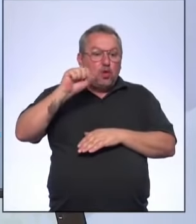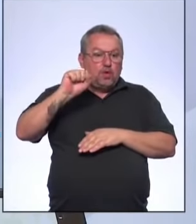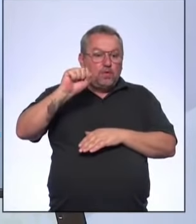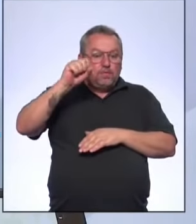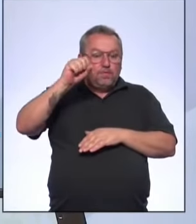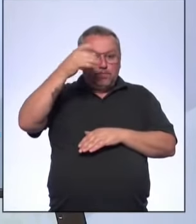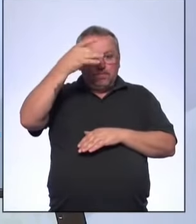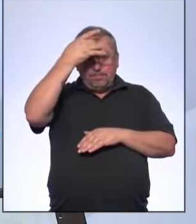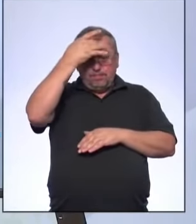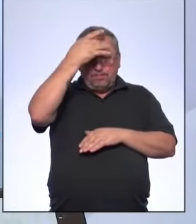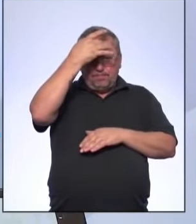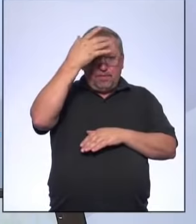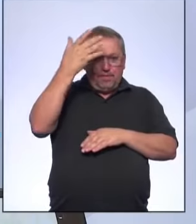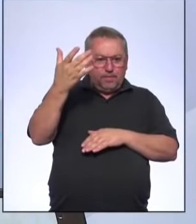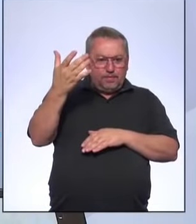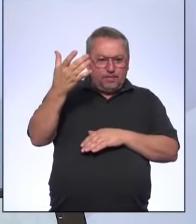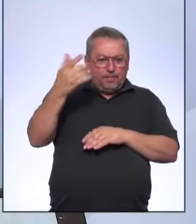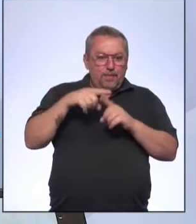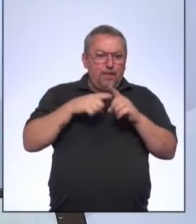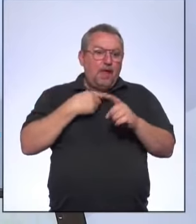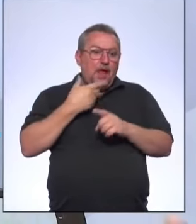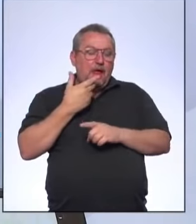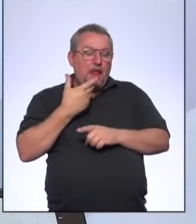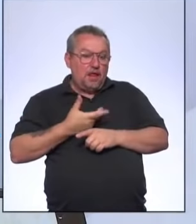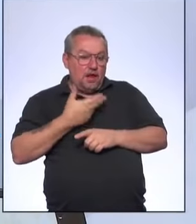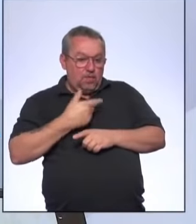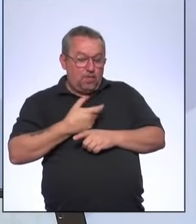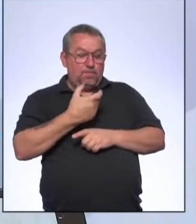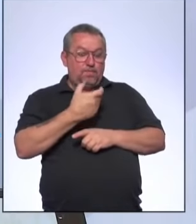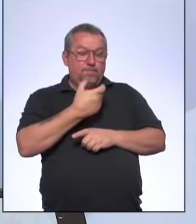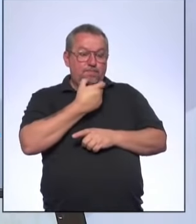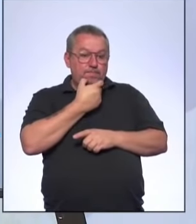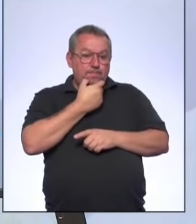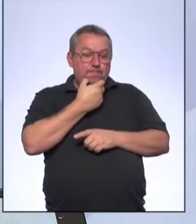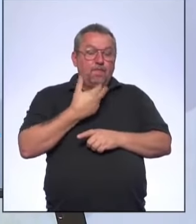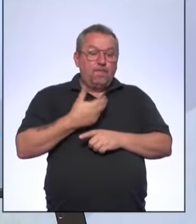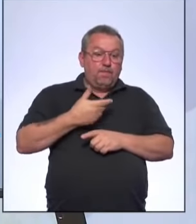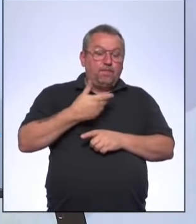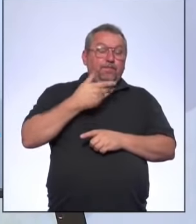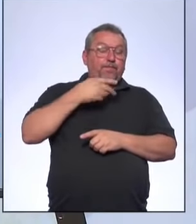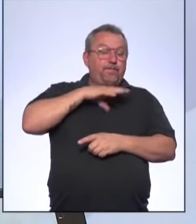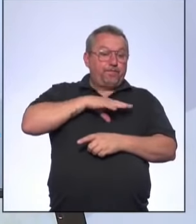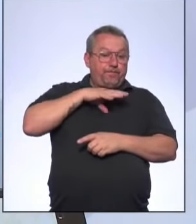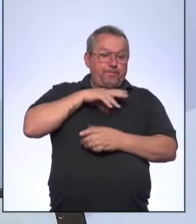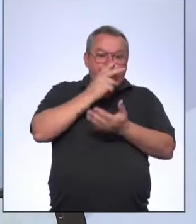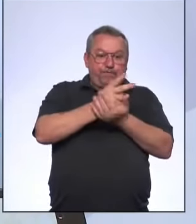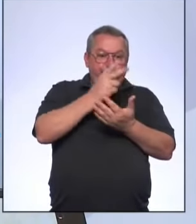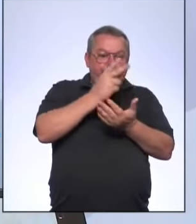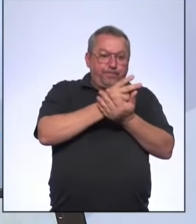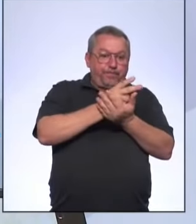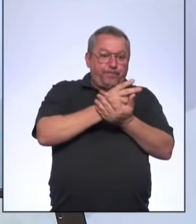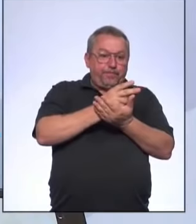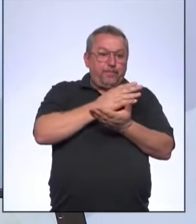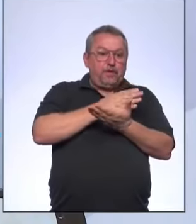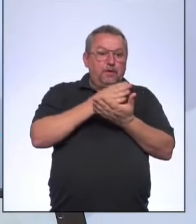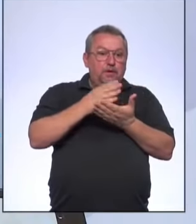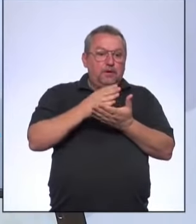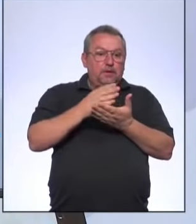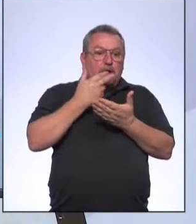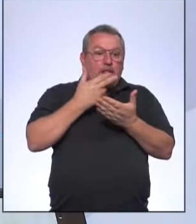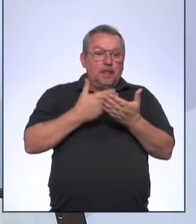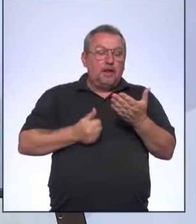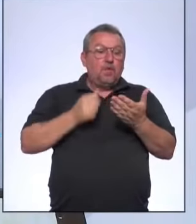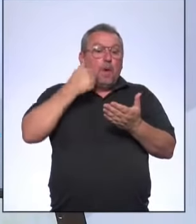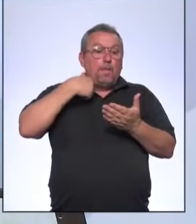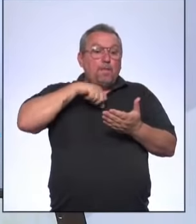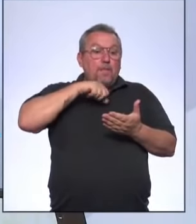significa isso teacher a língua inglesa e a língua portuguesa elas vieram de uma mesma língua elas origens são originárias de